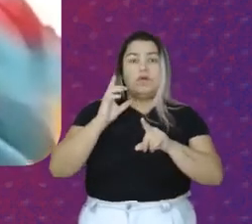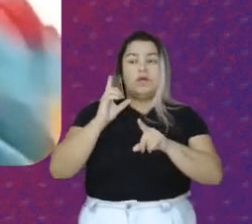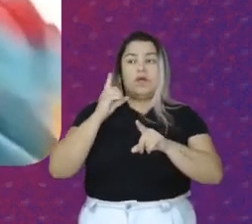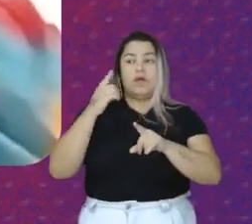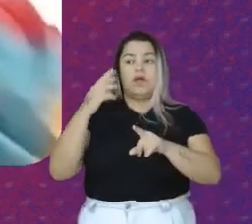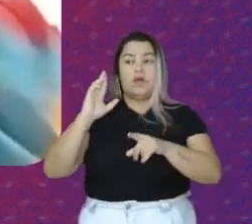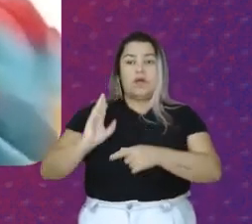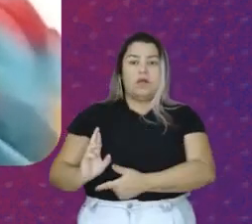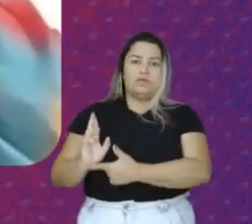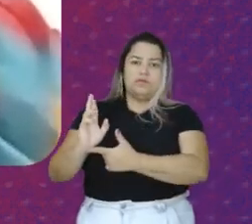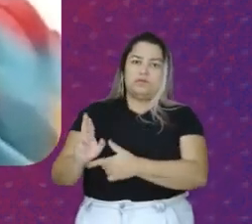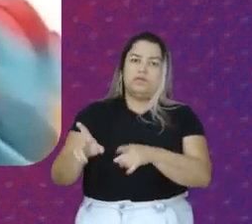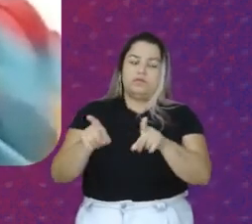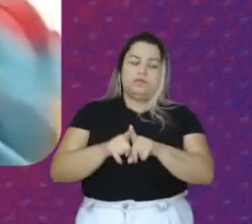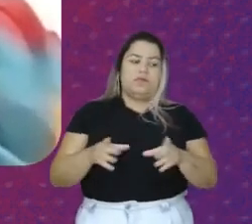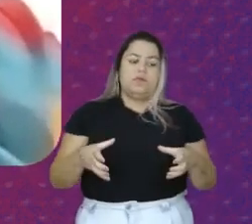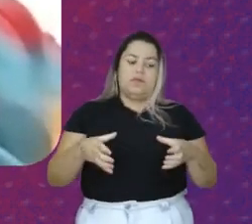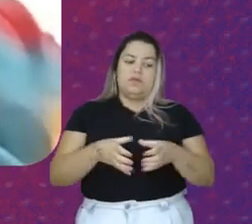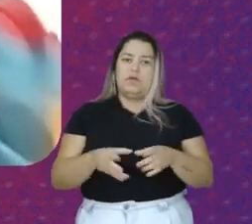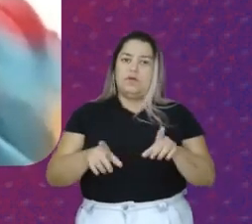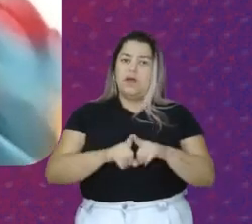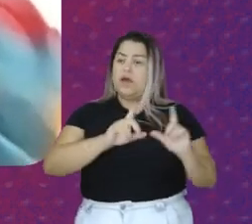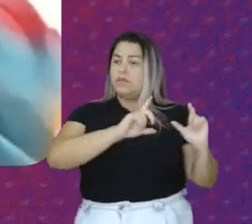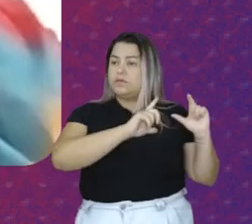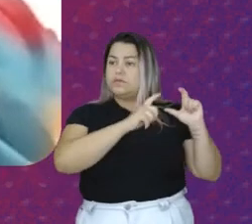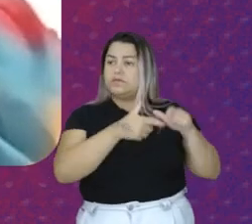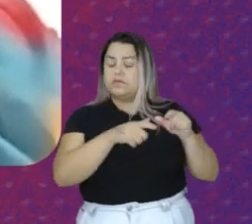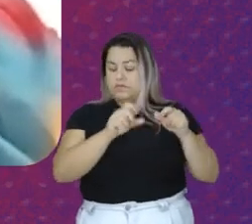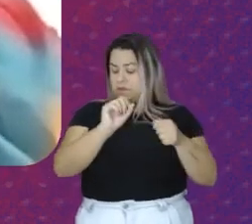representando um projeto coletivo,